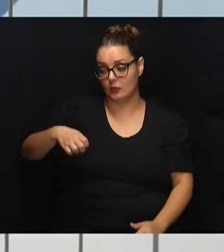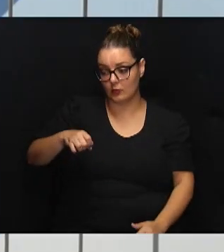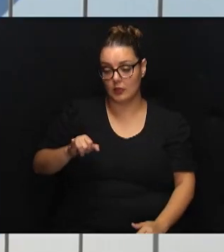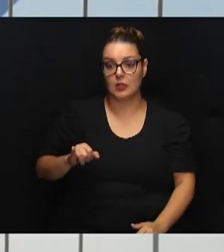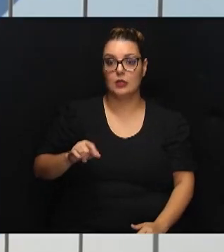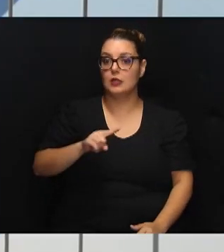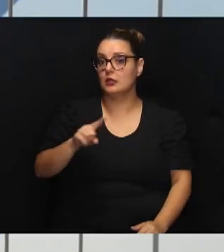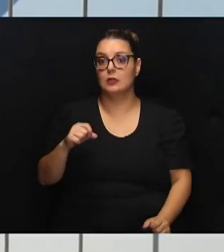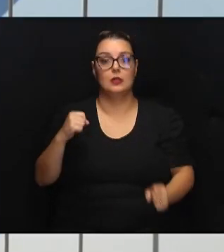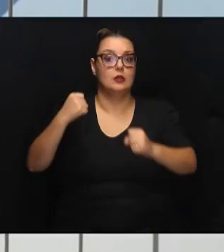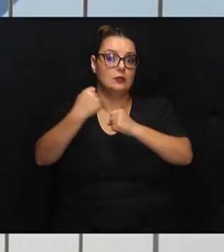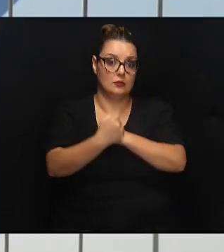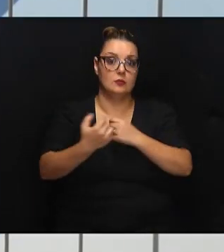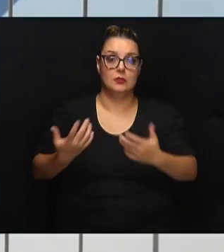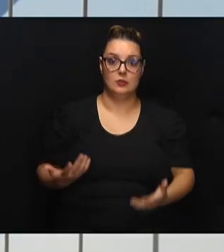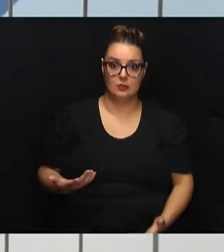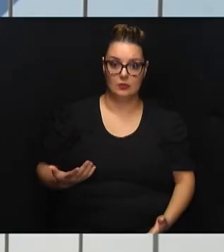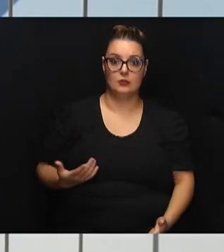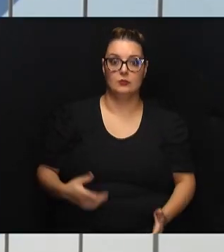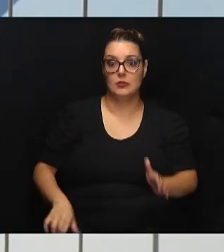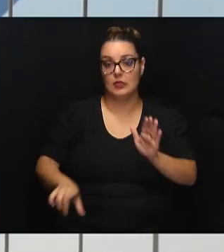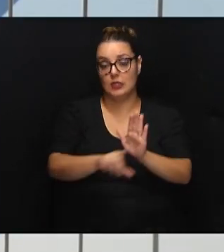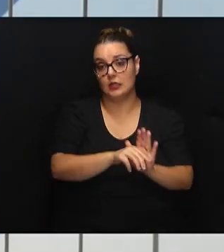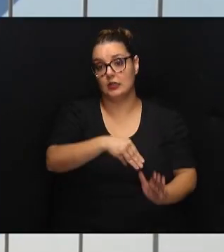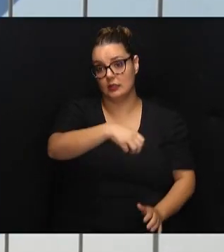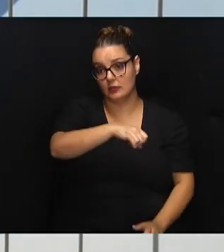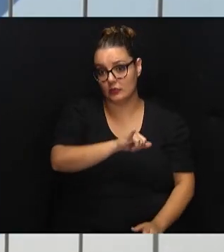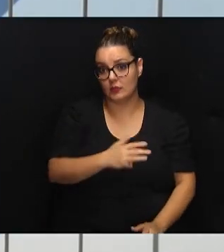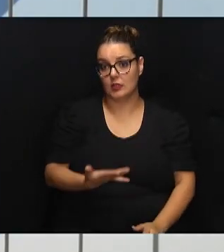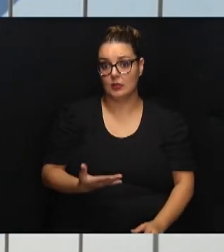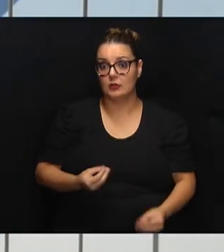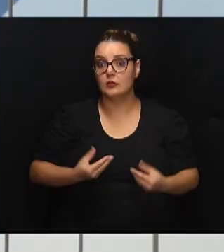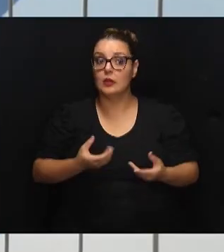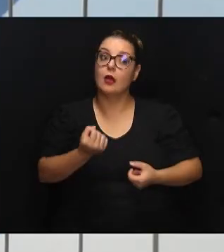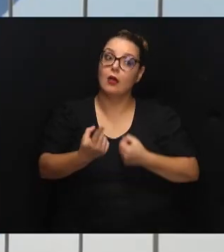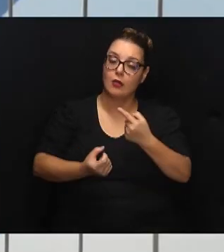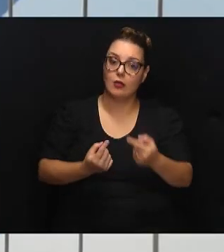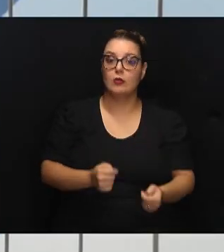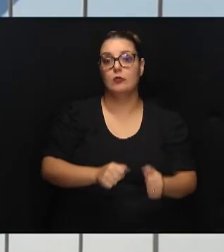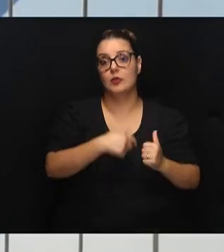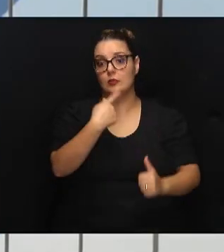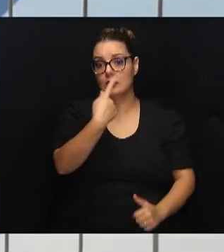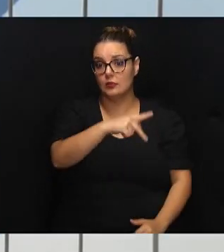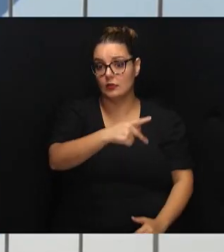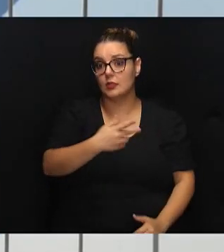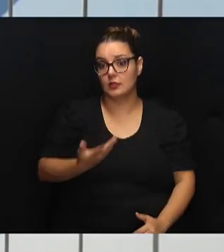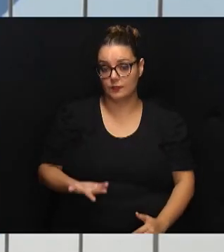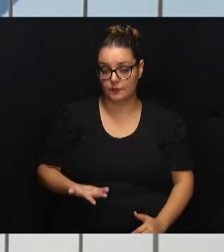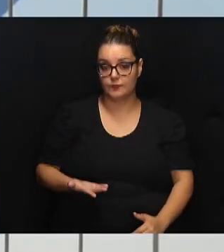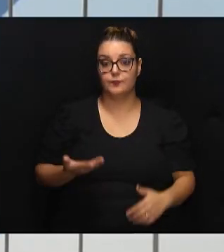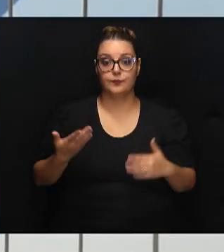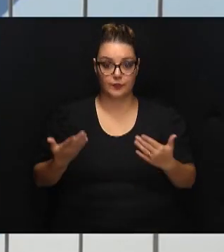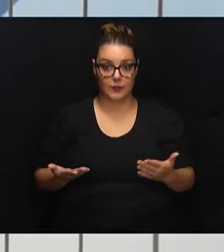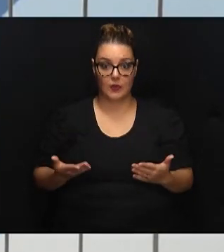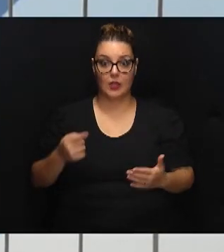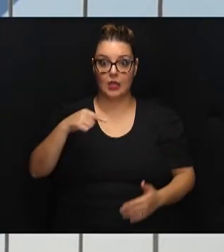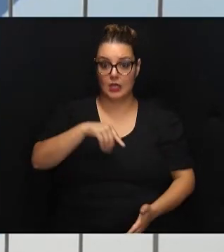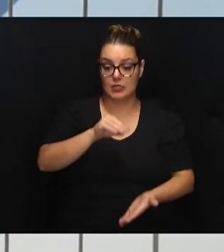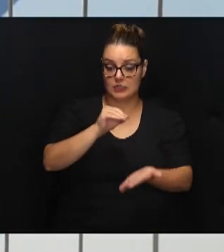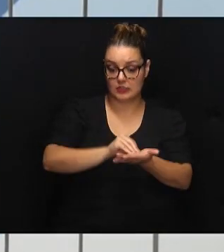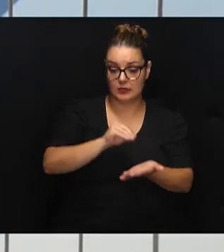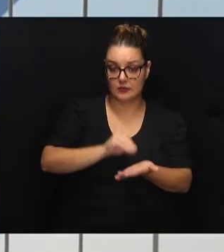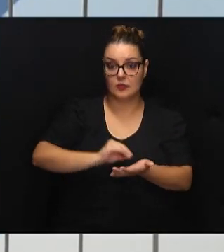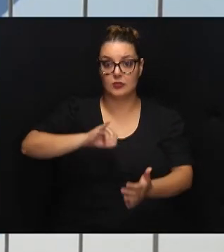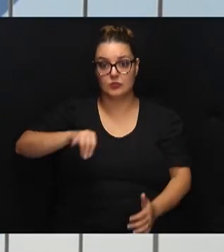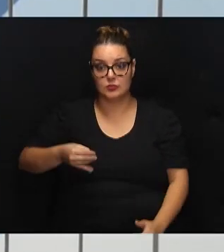ele não é protegido pela lei do MEI, que traz ali também alguns benefícios para ele. Então, essa falta de